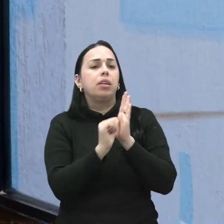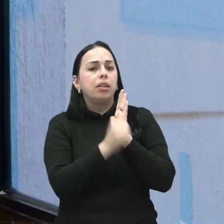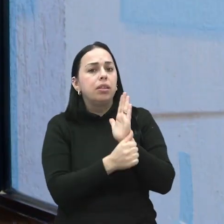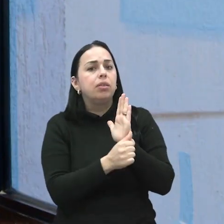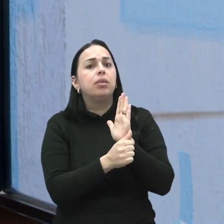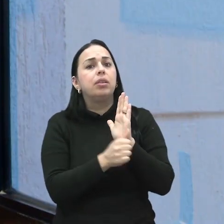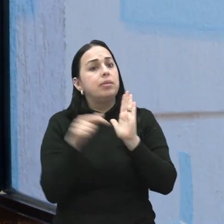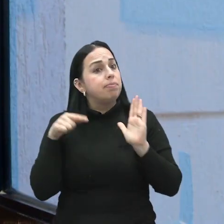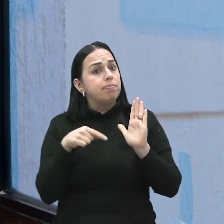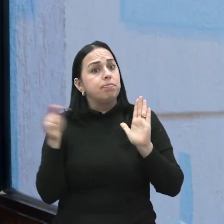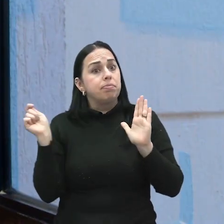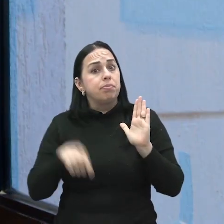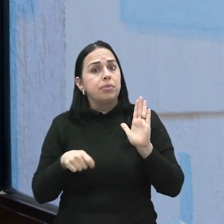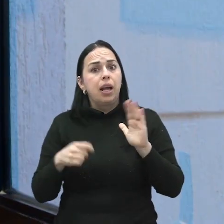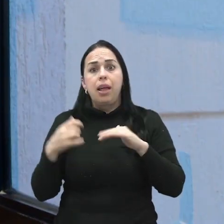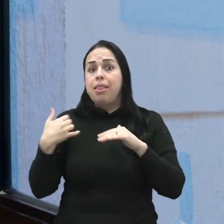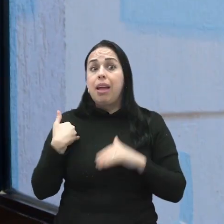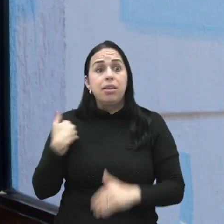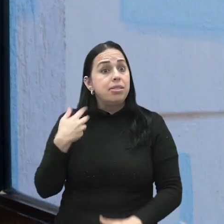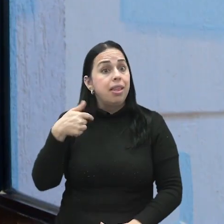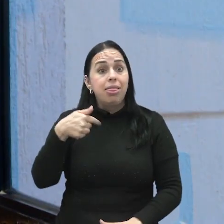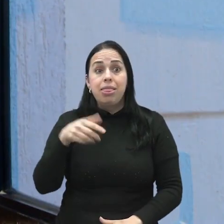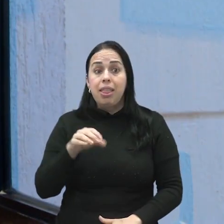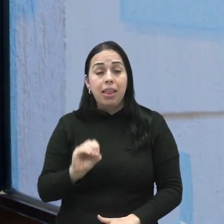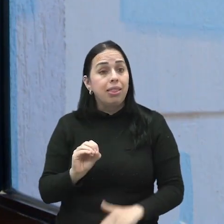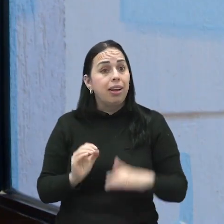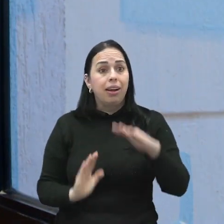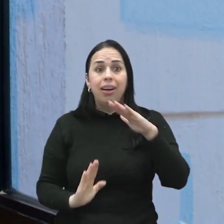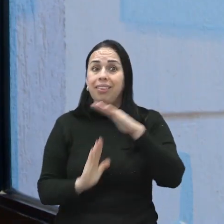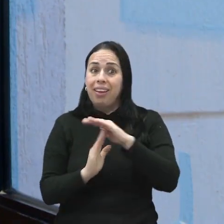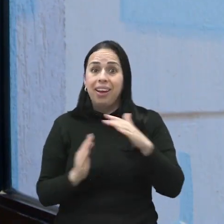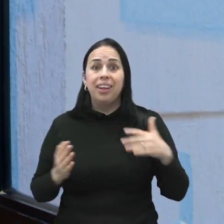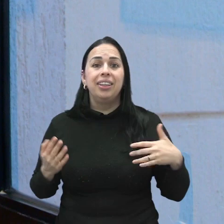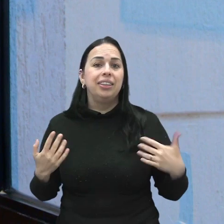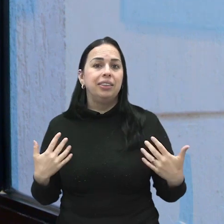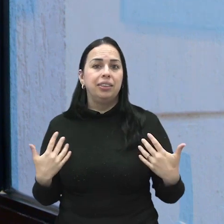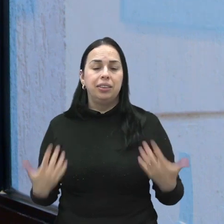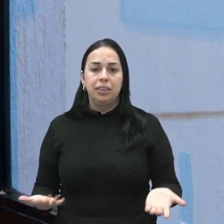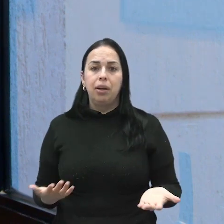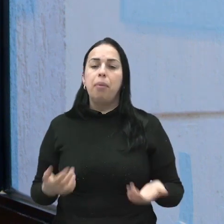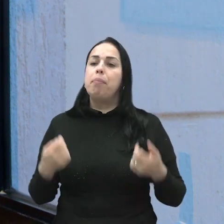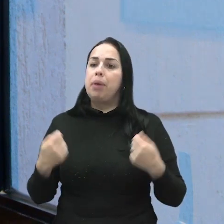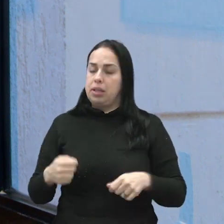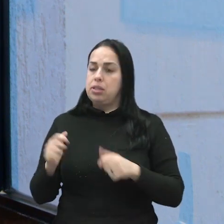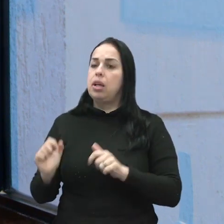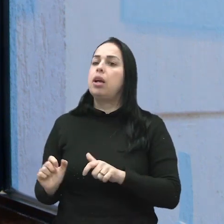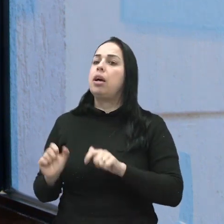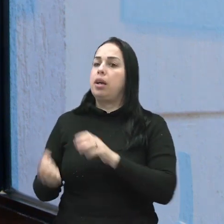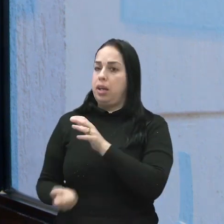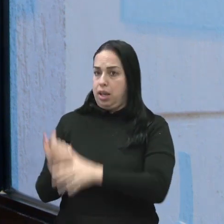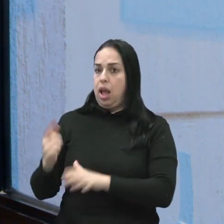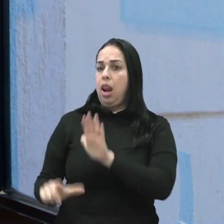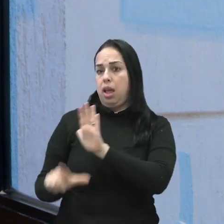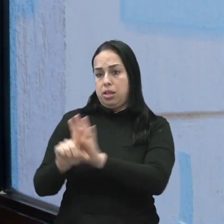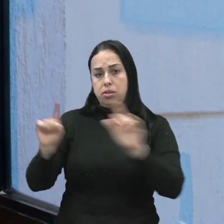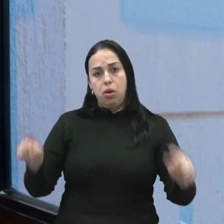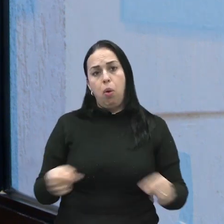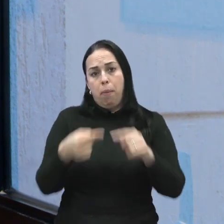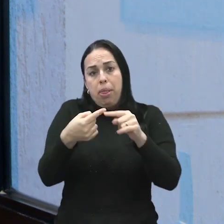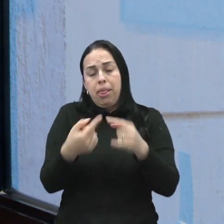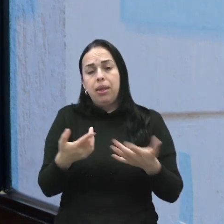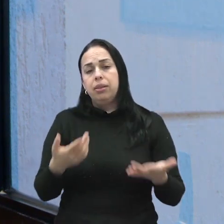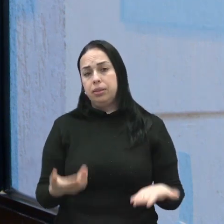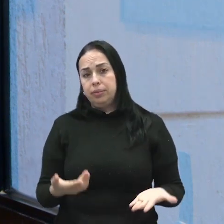uma pessoa com trissomia 21 é de 70 anos. Né? Então, a gente precisa ter políticas públicas para